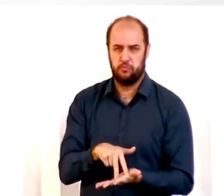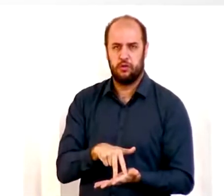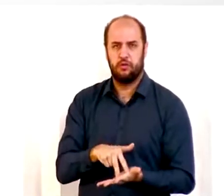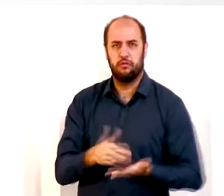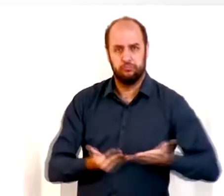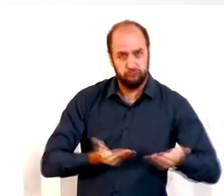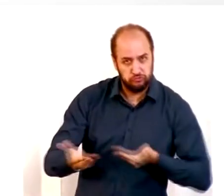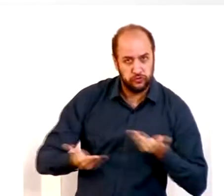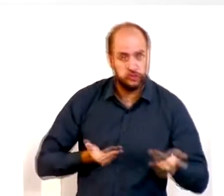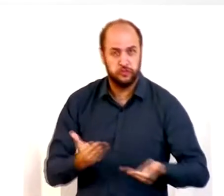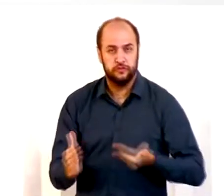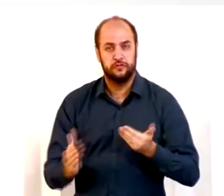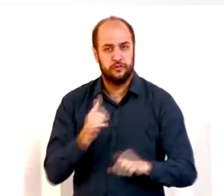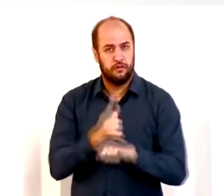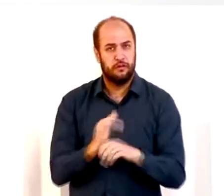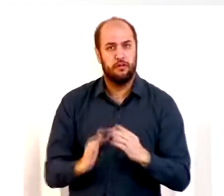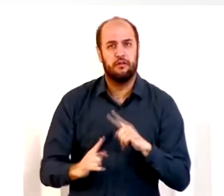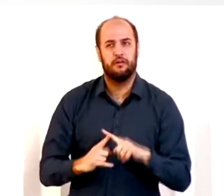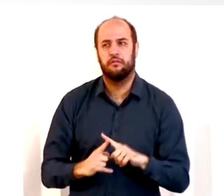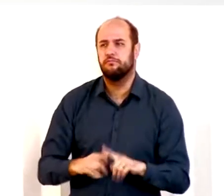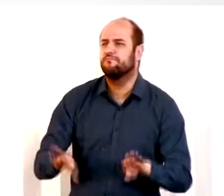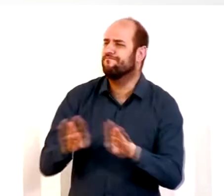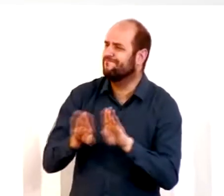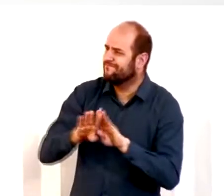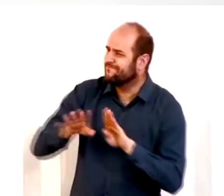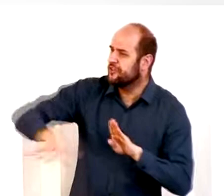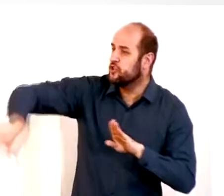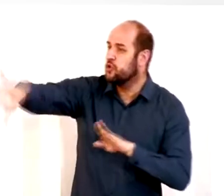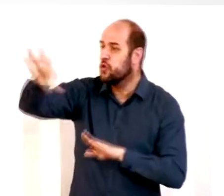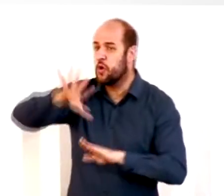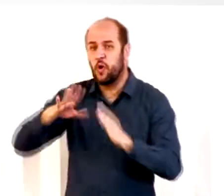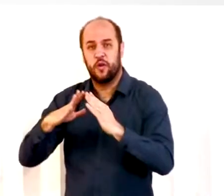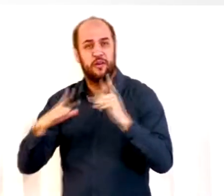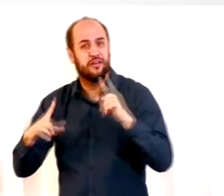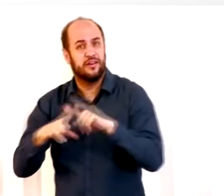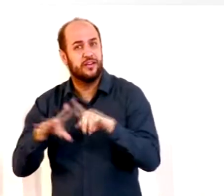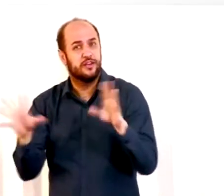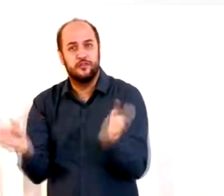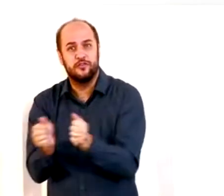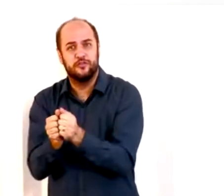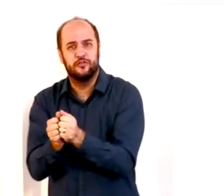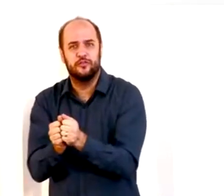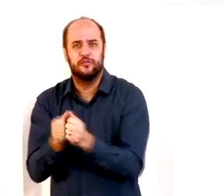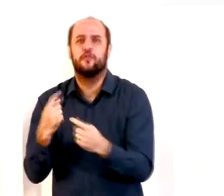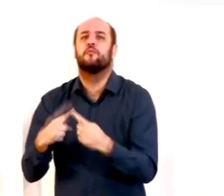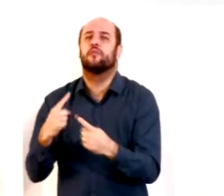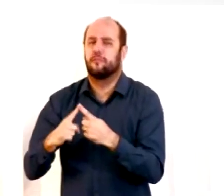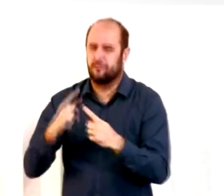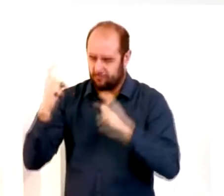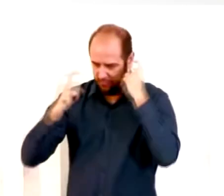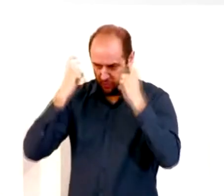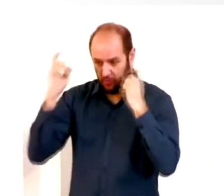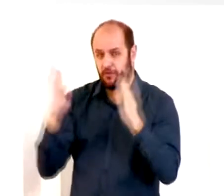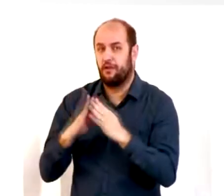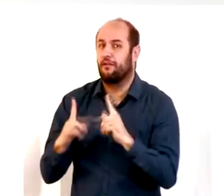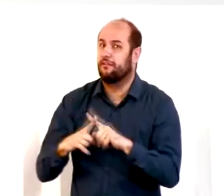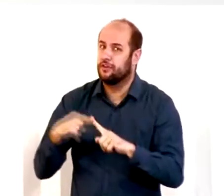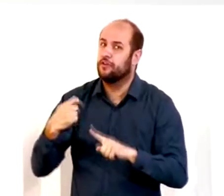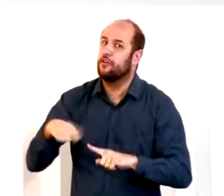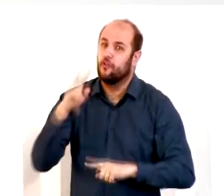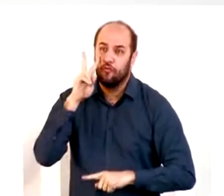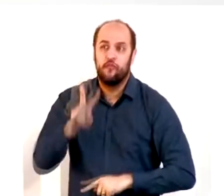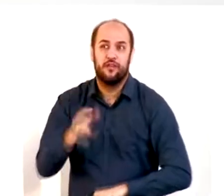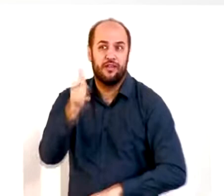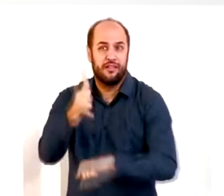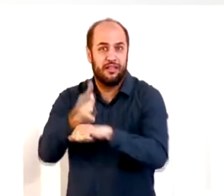líder da igreja, e também à igreja, porque importa à igreja que seus líderes sejam